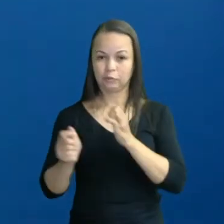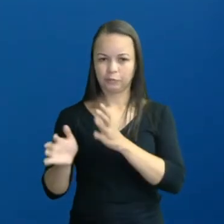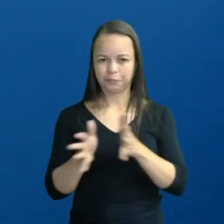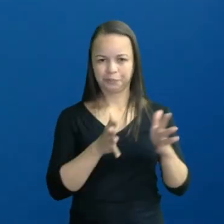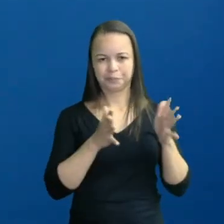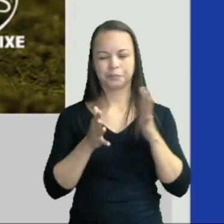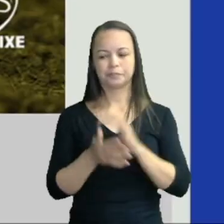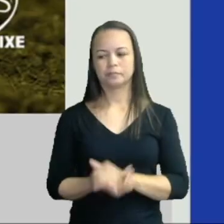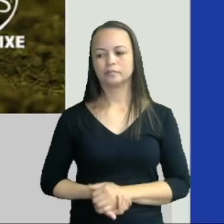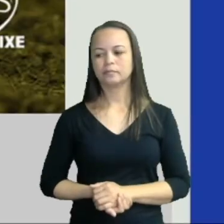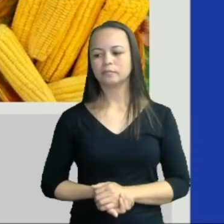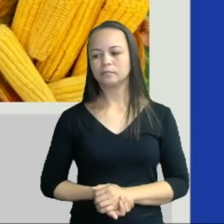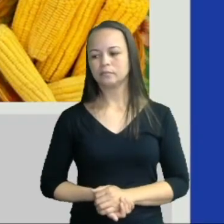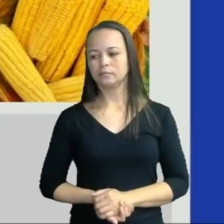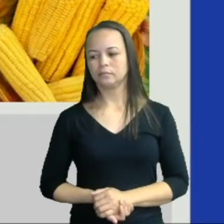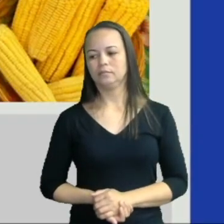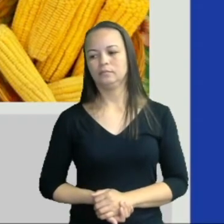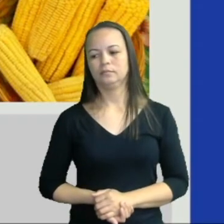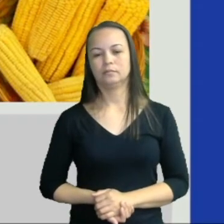continuar?